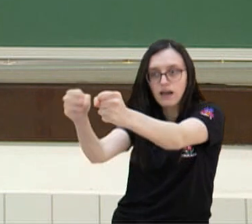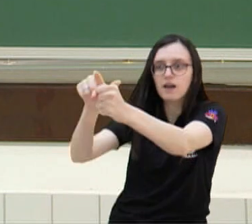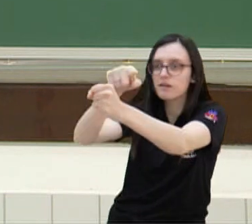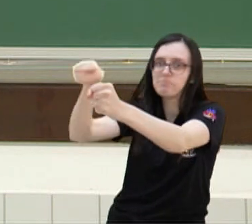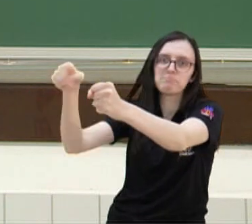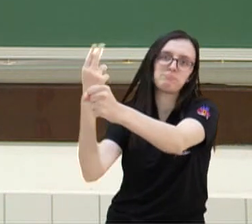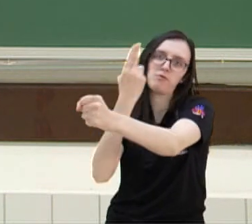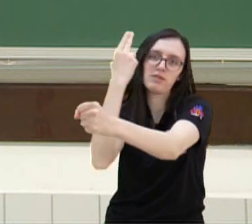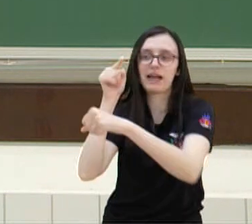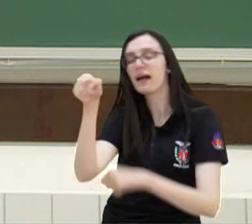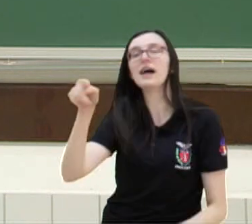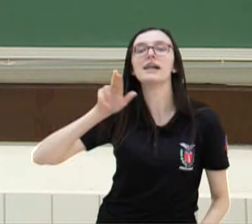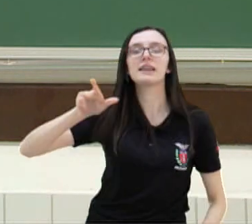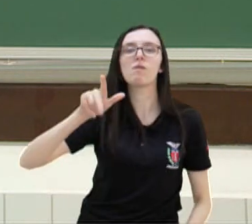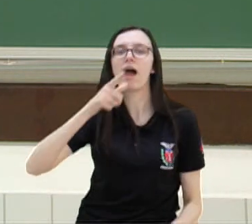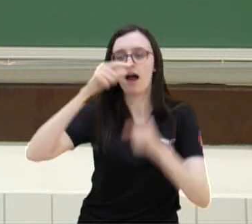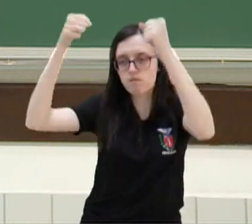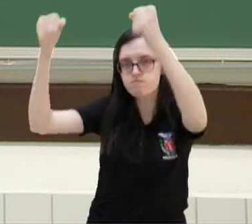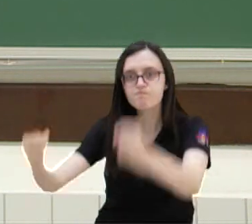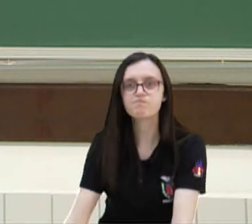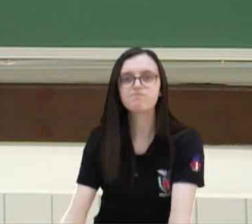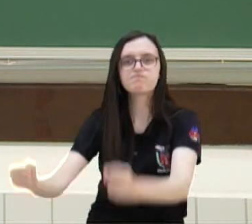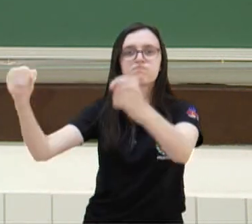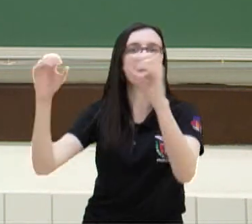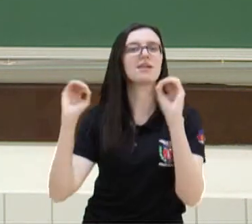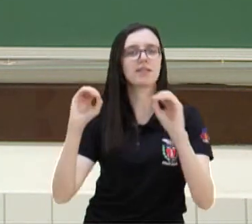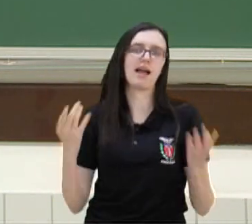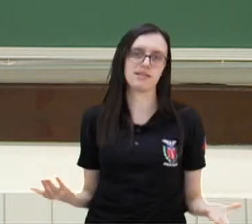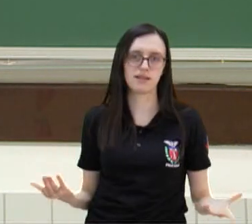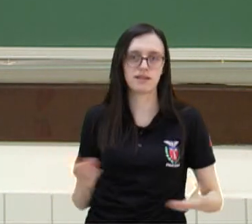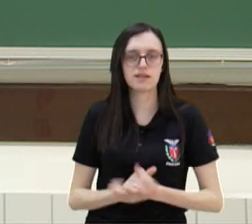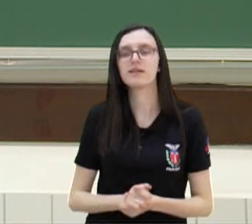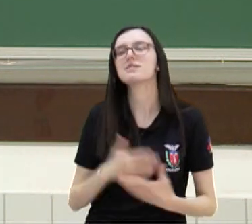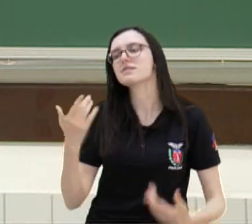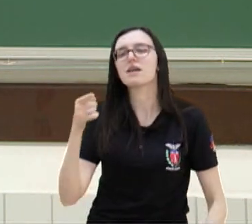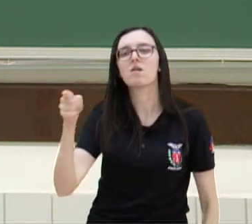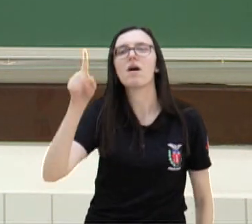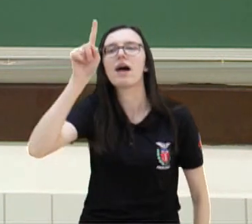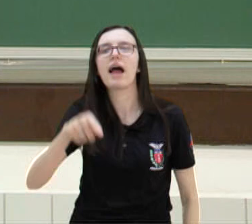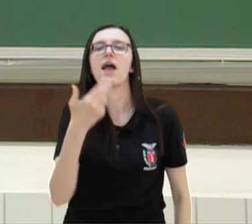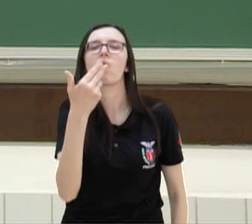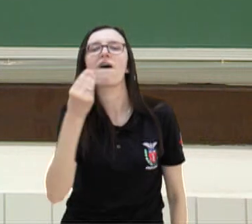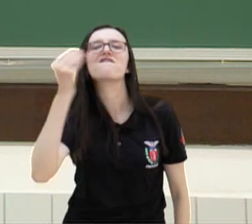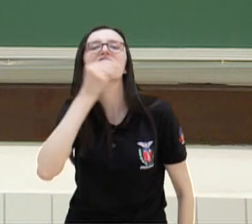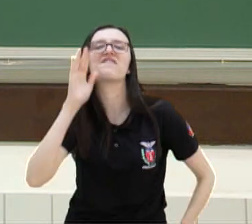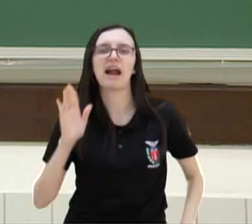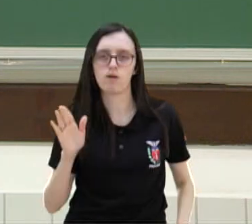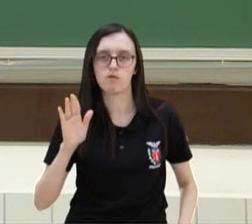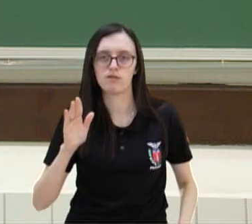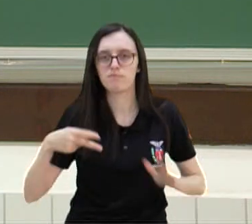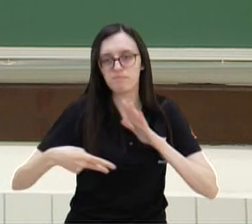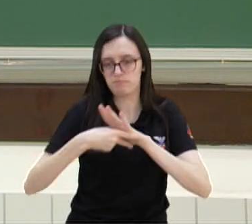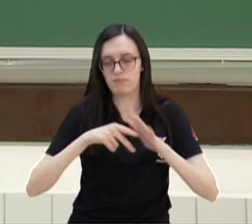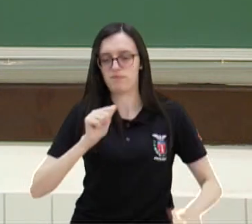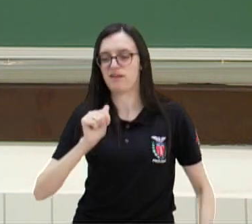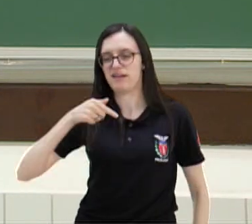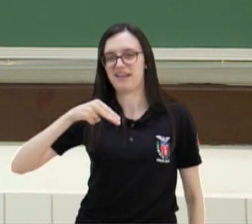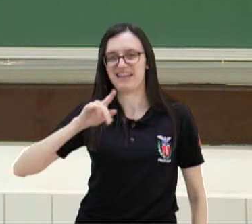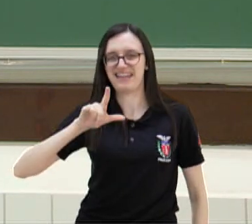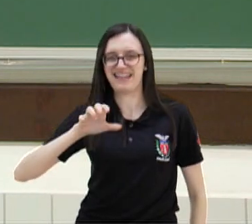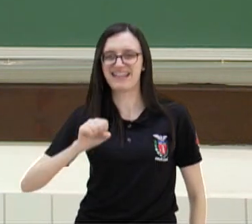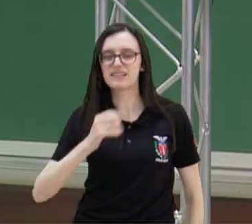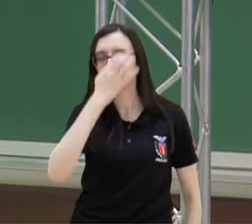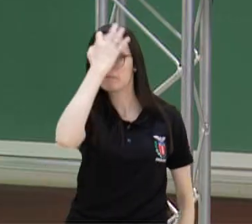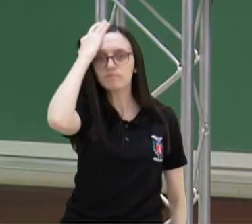O calcanhar não foi mergulhado no rio Estige e ficou ali como um ponto fraco, uma fraqueza de Aquiles. Então,